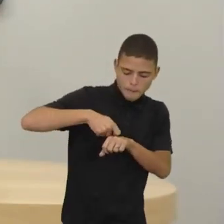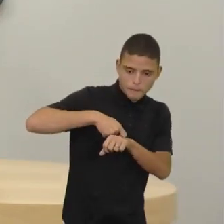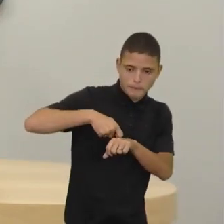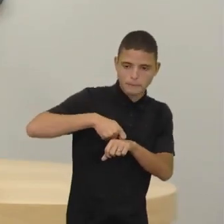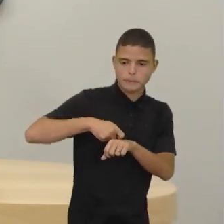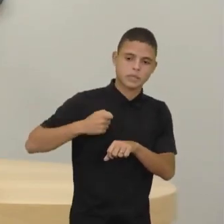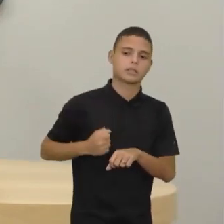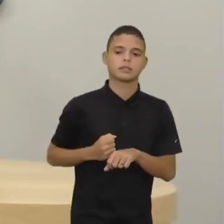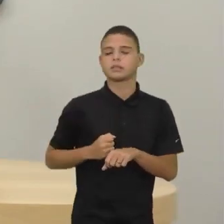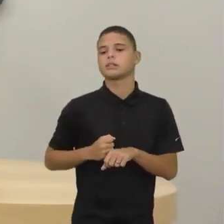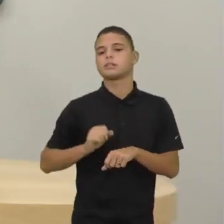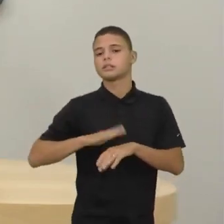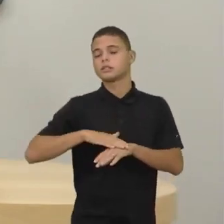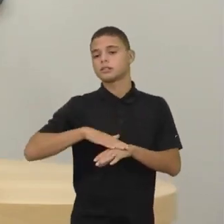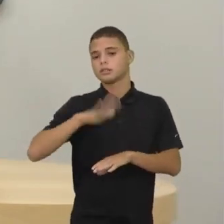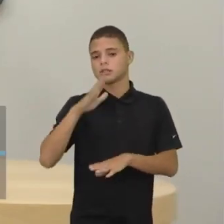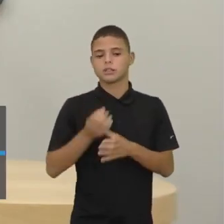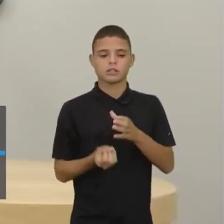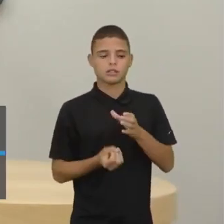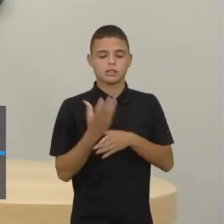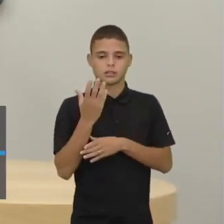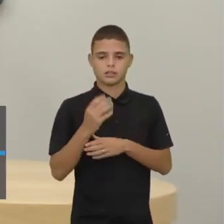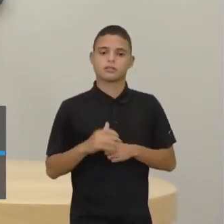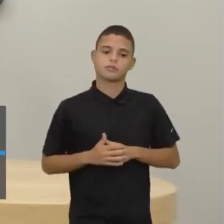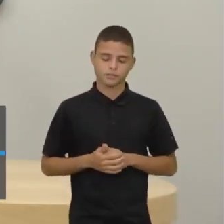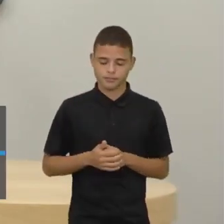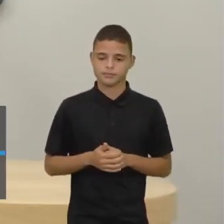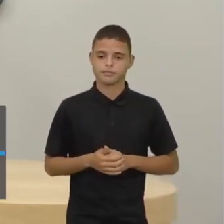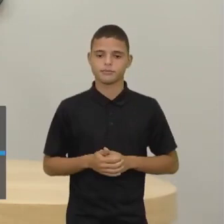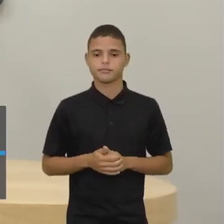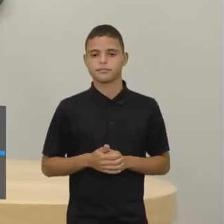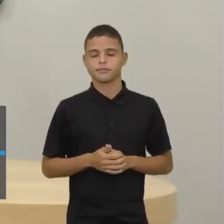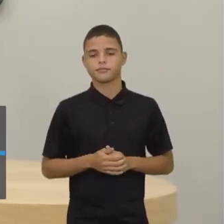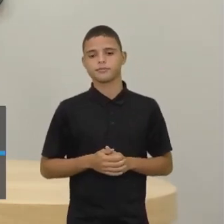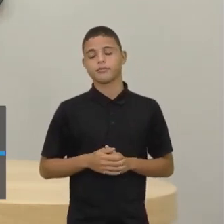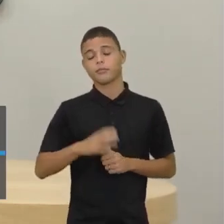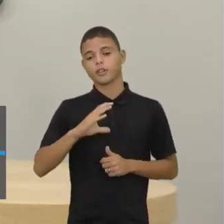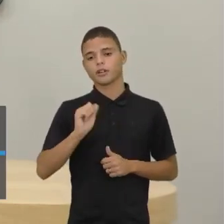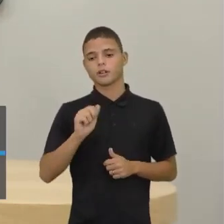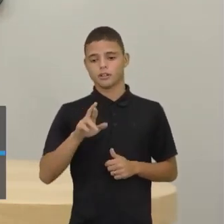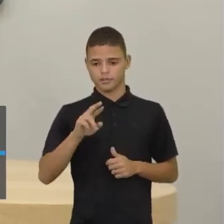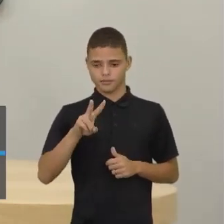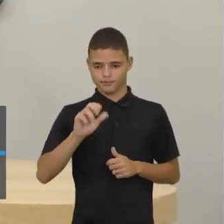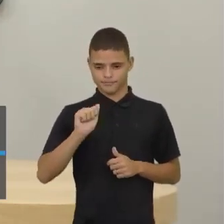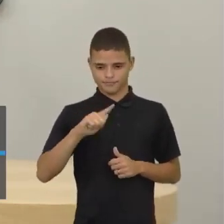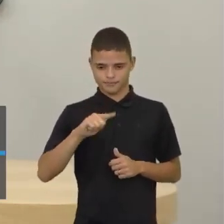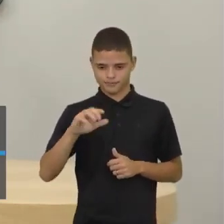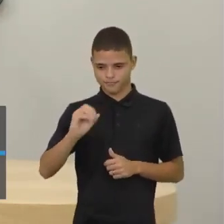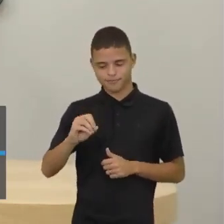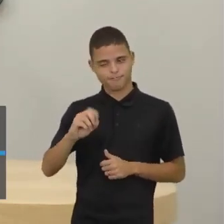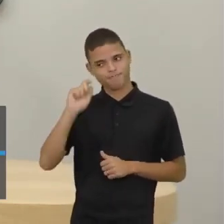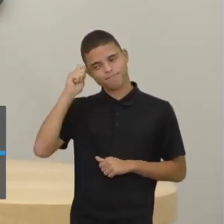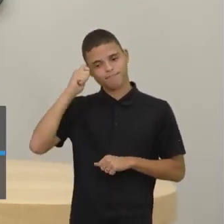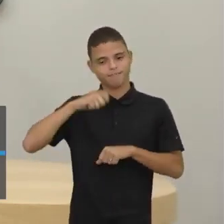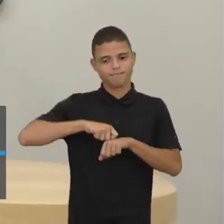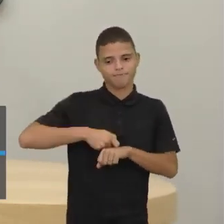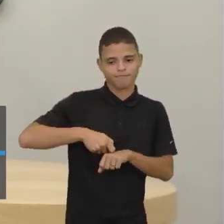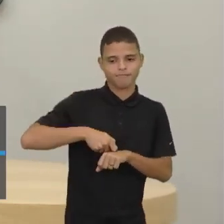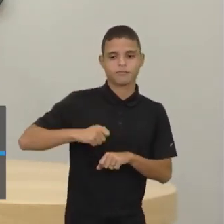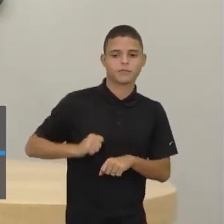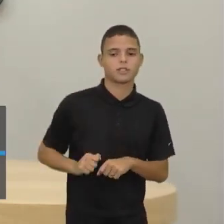maiores produtores desse tipo de combustível fóssil, né? E destaque aí para a Rússia, que também tem lá o petróleo